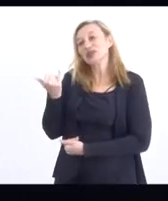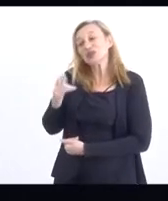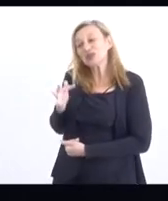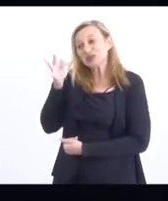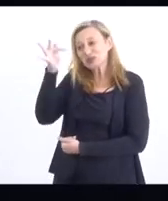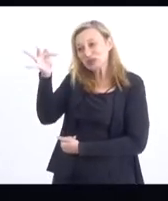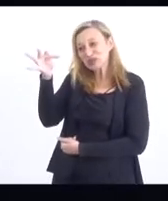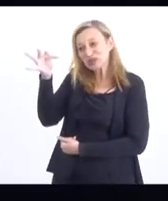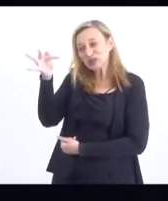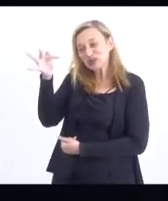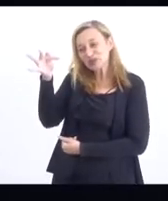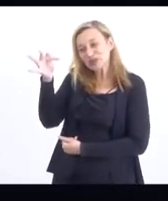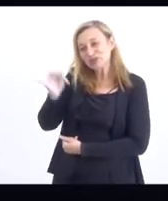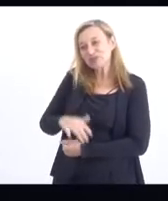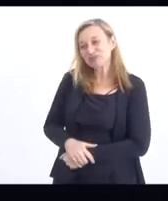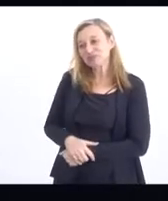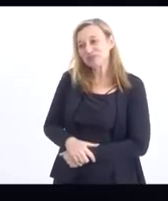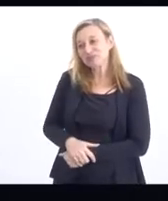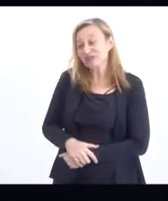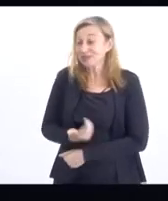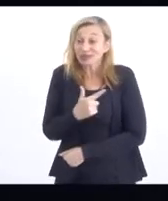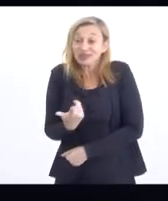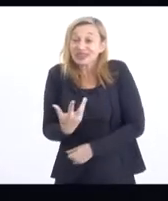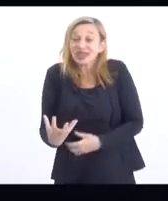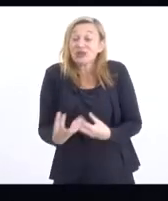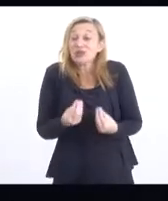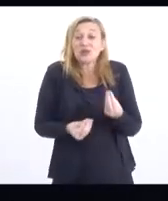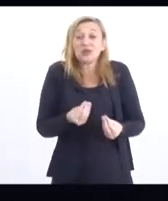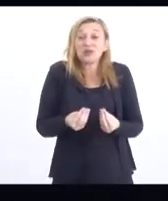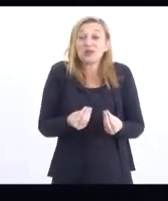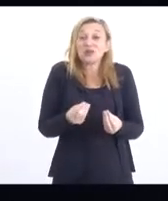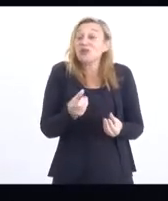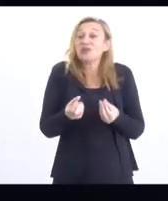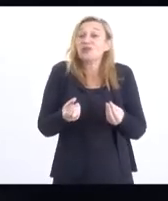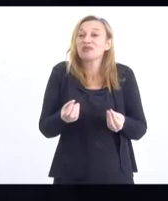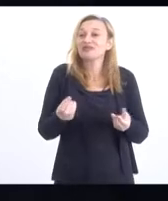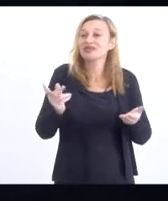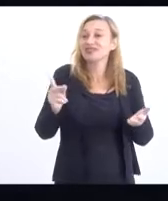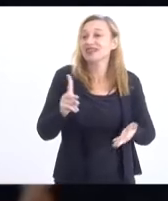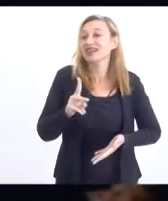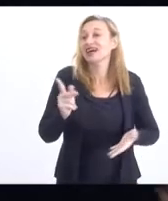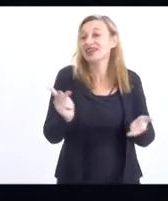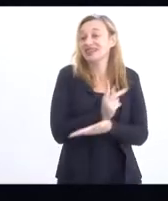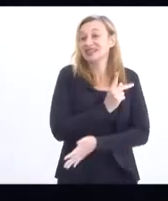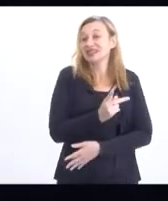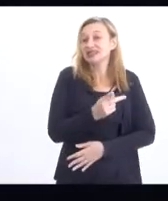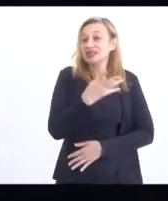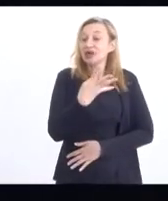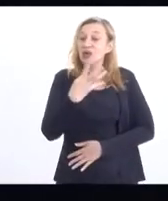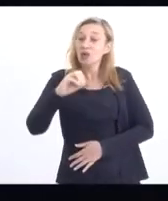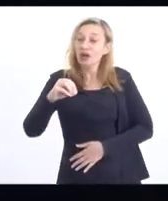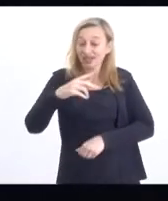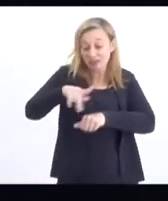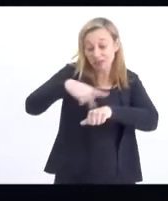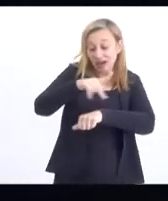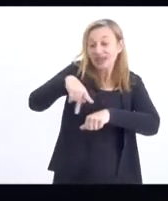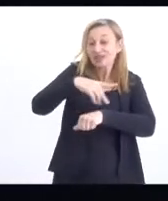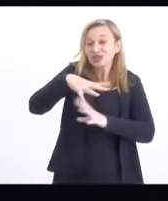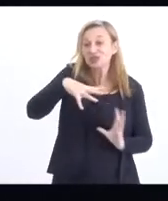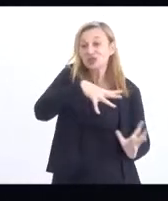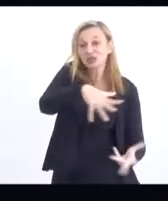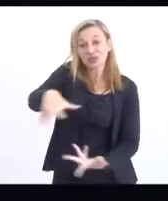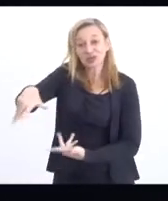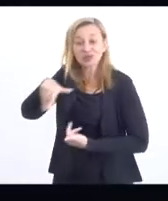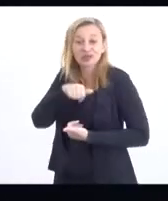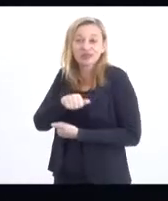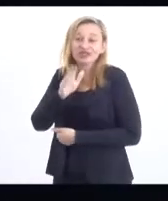futuro que a gente não tem noção o que vai acontecer. São 40 países no mundo que